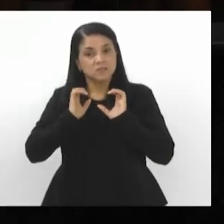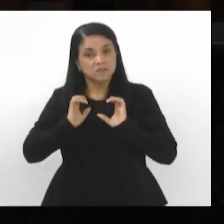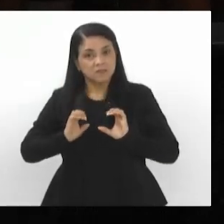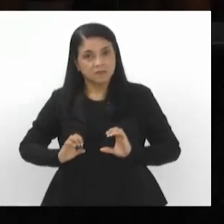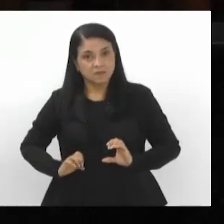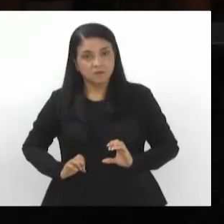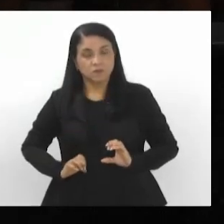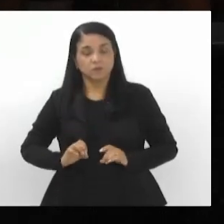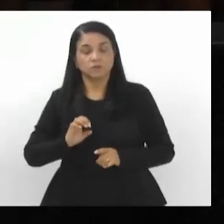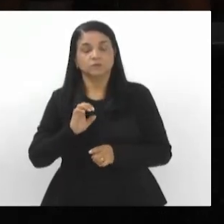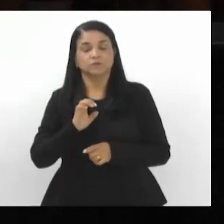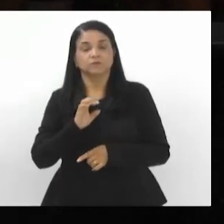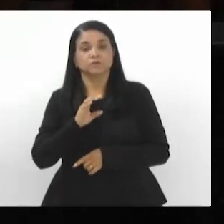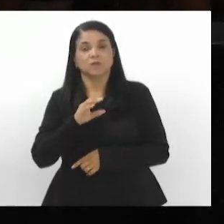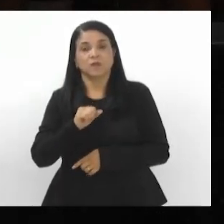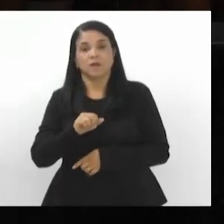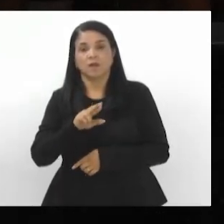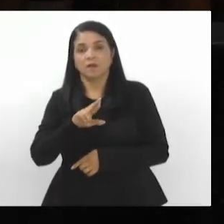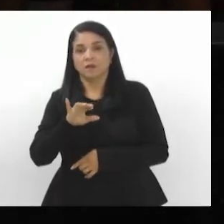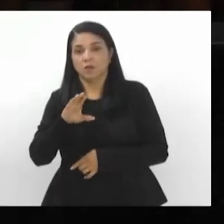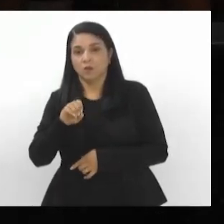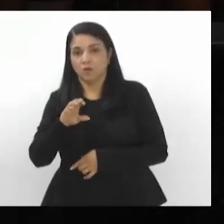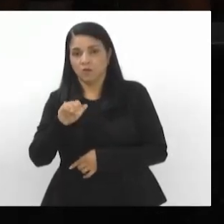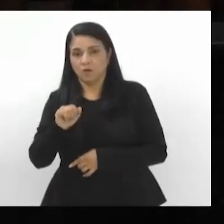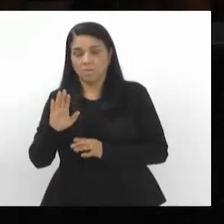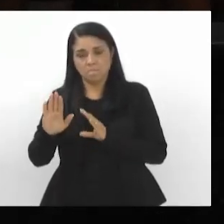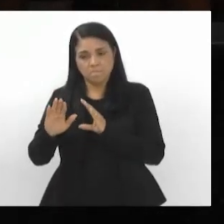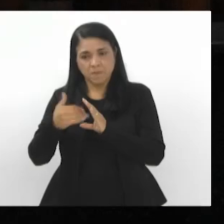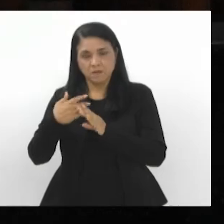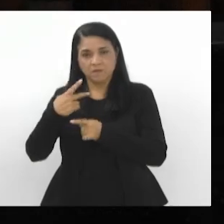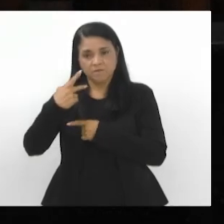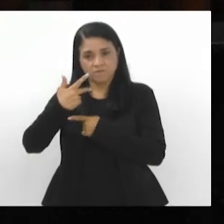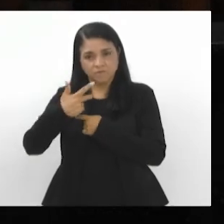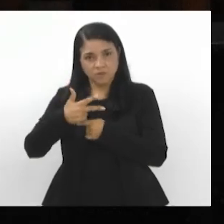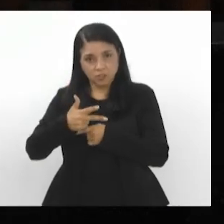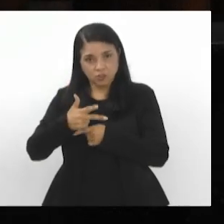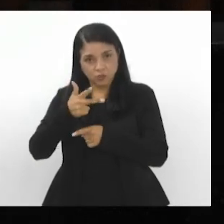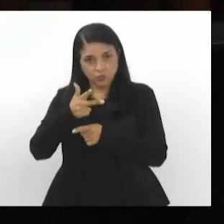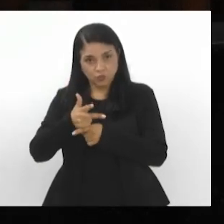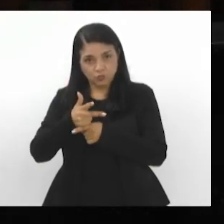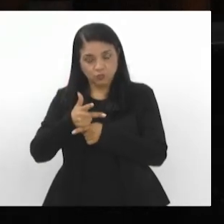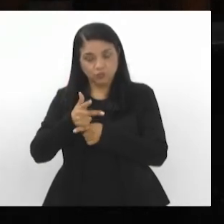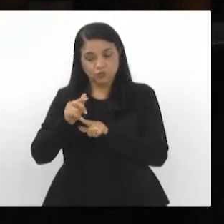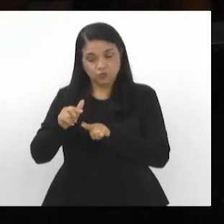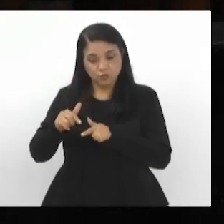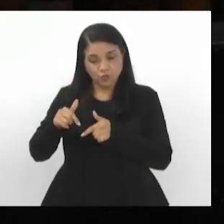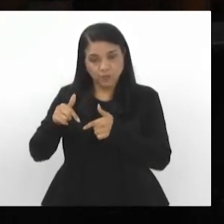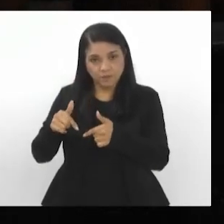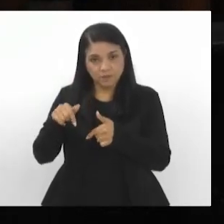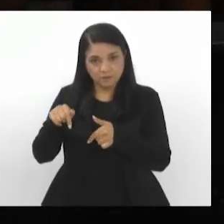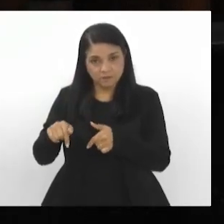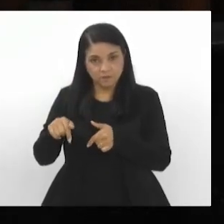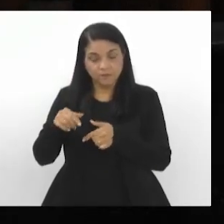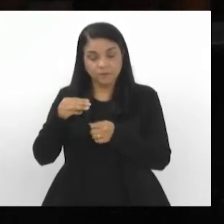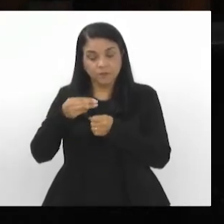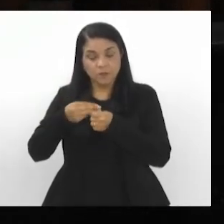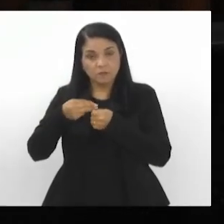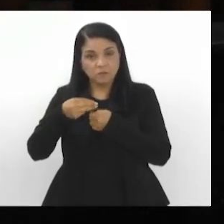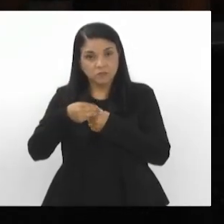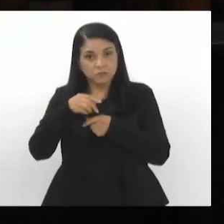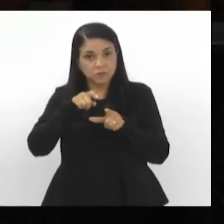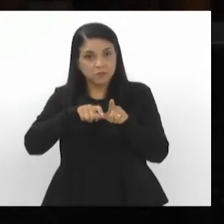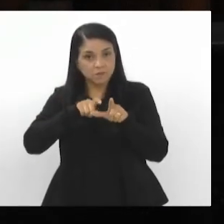do Rio de Janeiro, o carioca, que tem me mandado muitos vídeos de operações que vem acontecendo. Os municípios têm